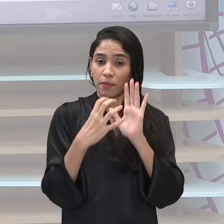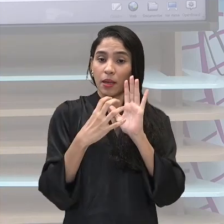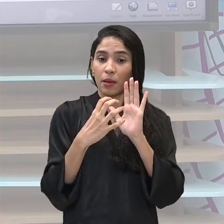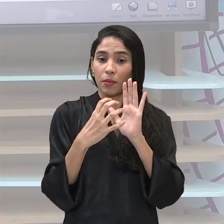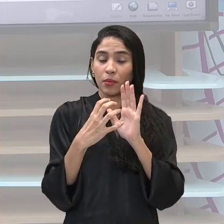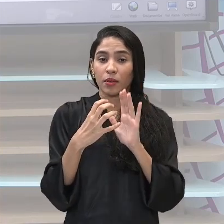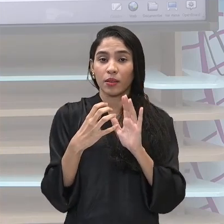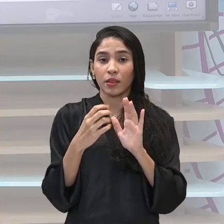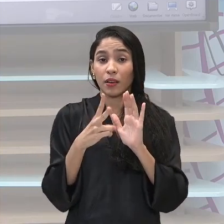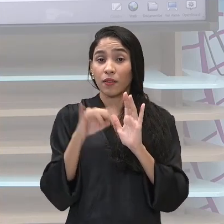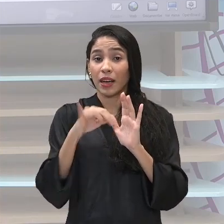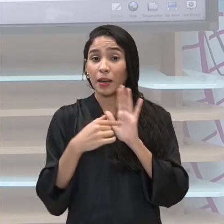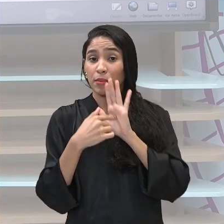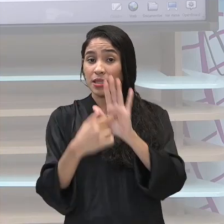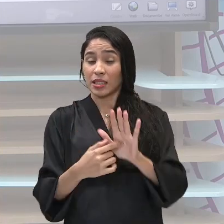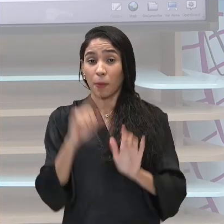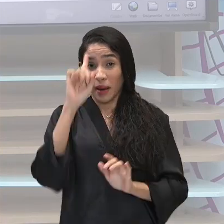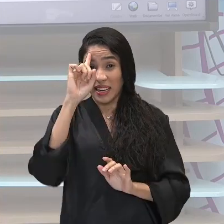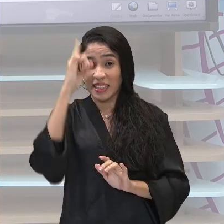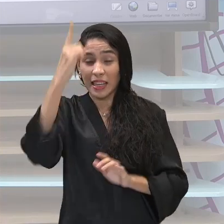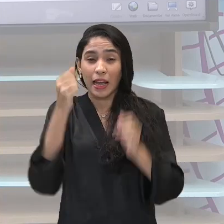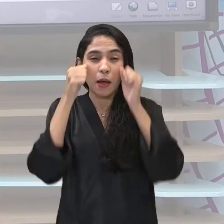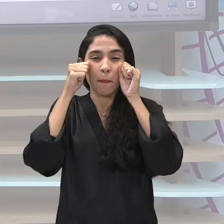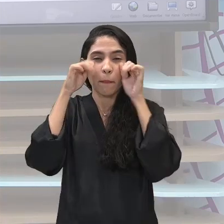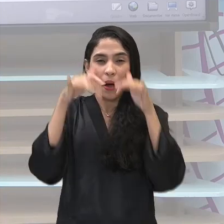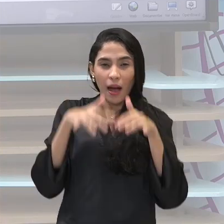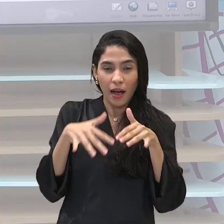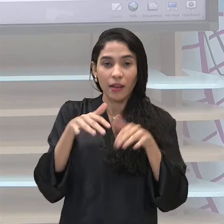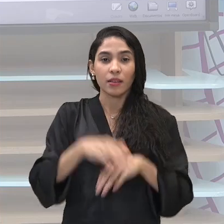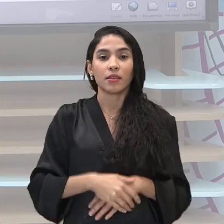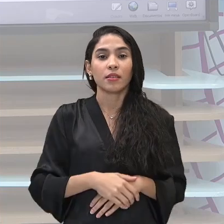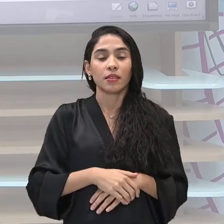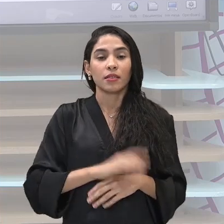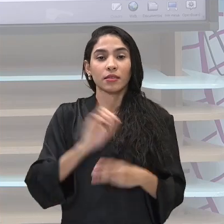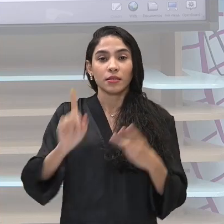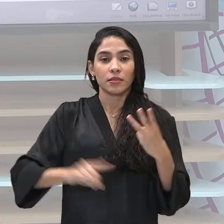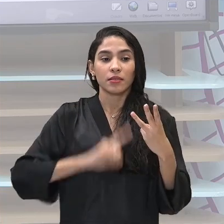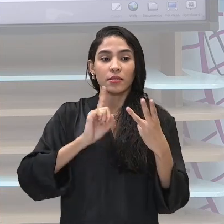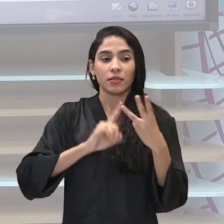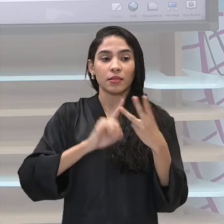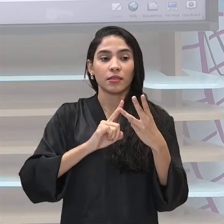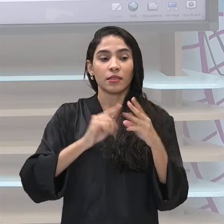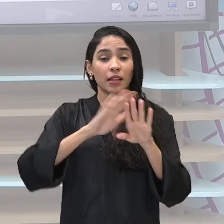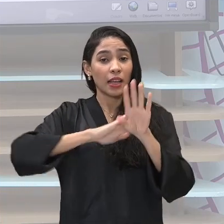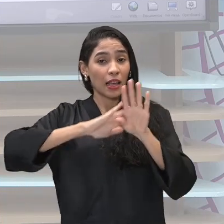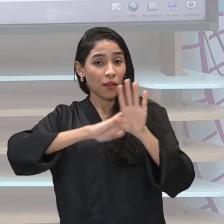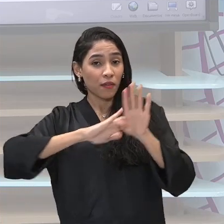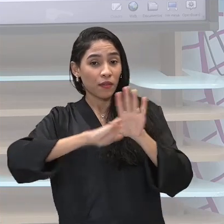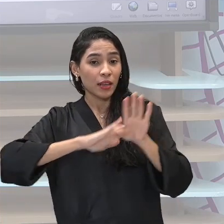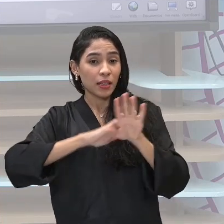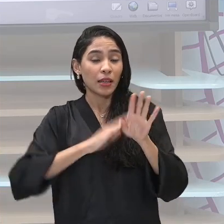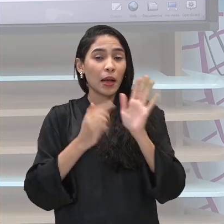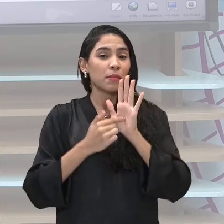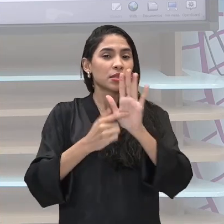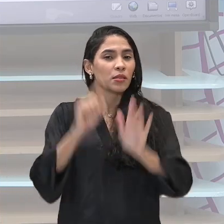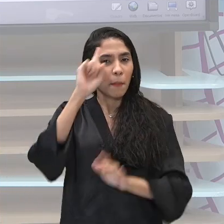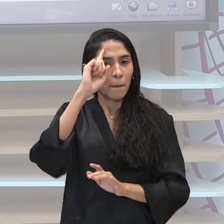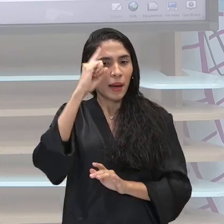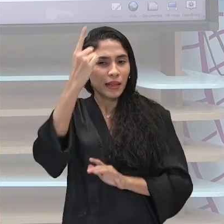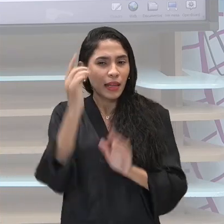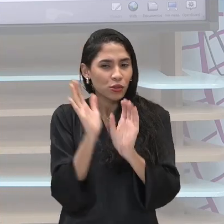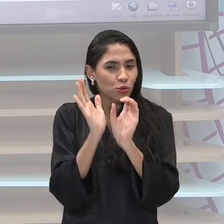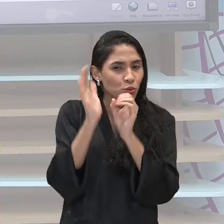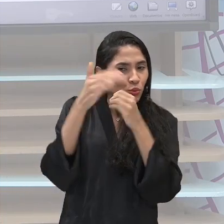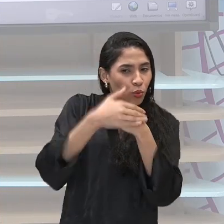uma ideia exagerada, o eufemismo, que apresenta ou suaviza uma ideia grosseira